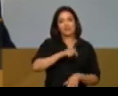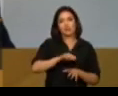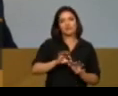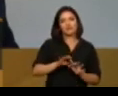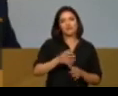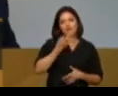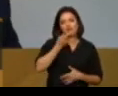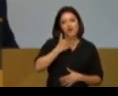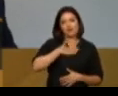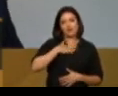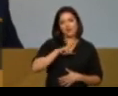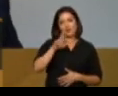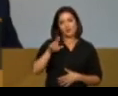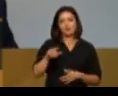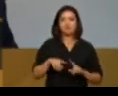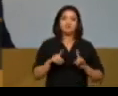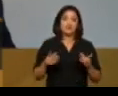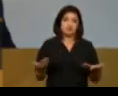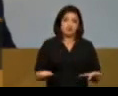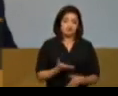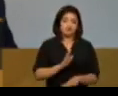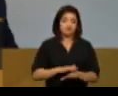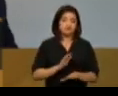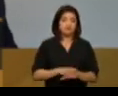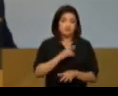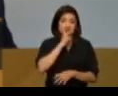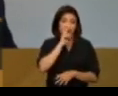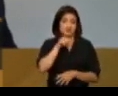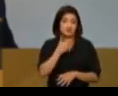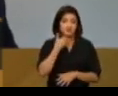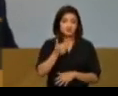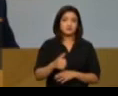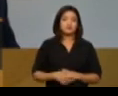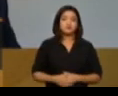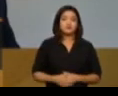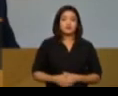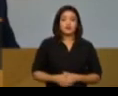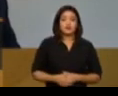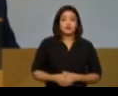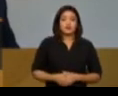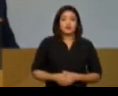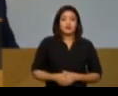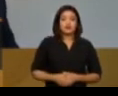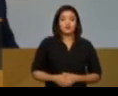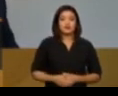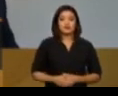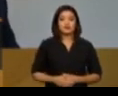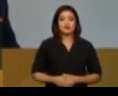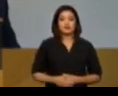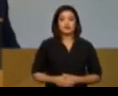citar, não faço isso, mas acho que neste momento parece apropriado, parece-me